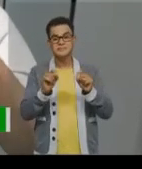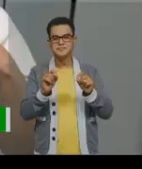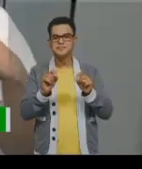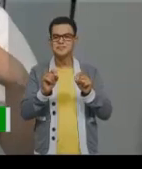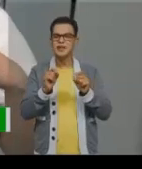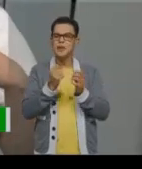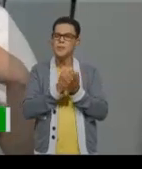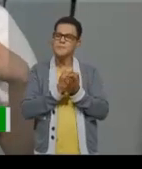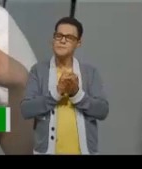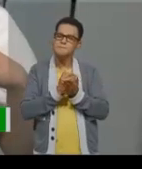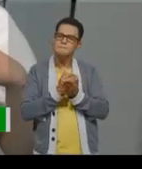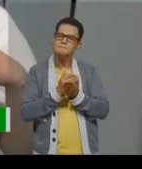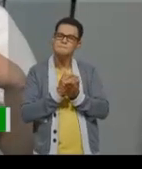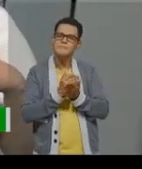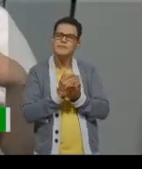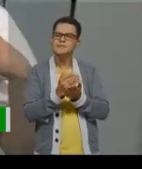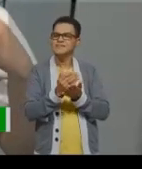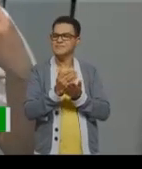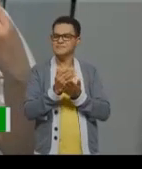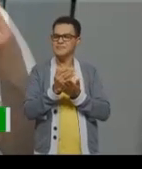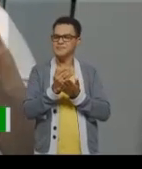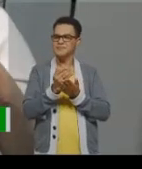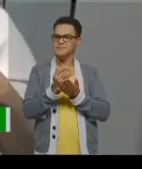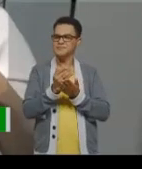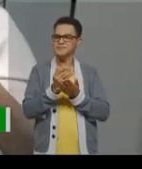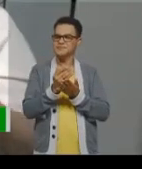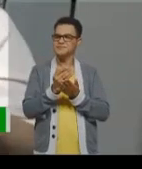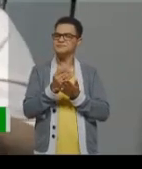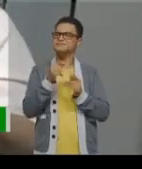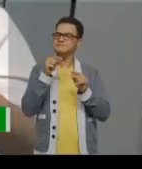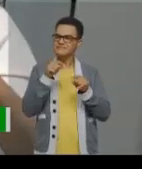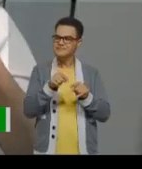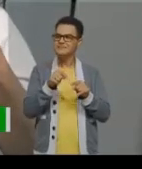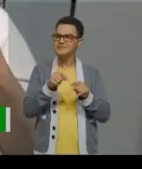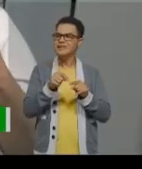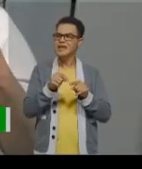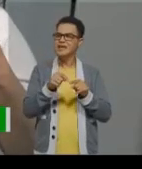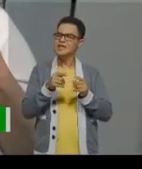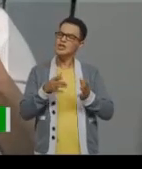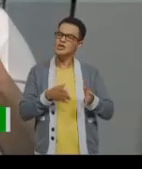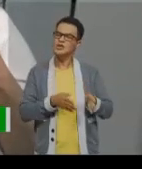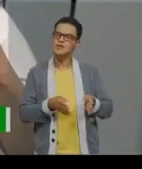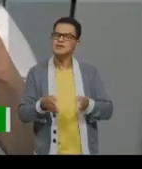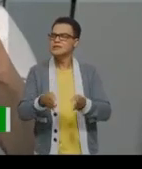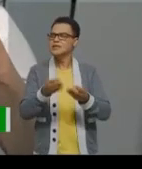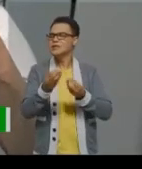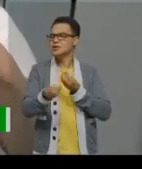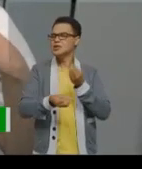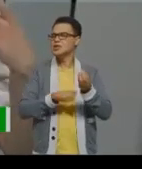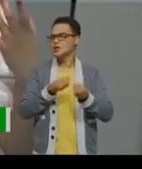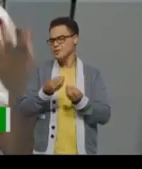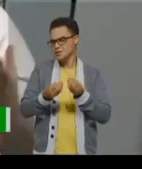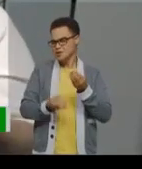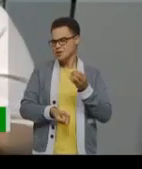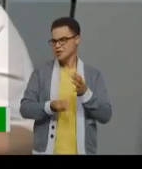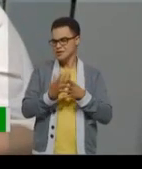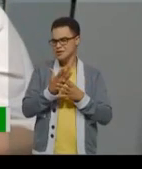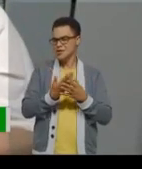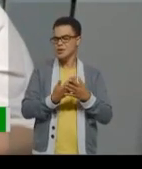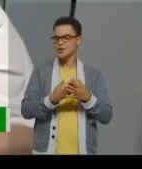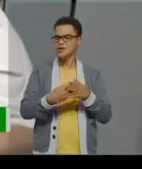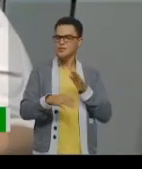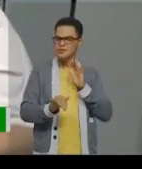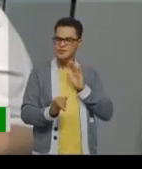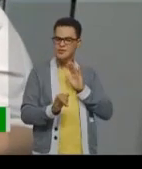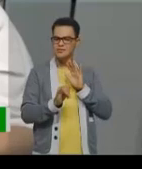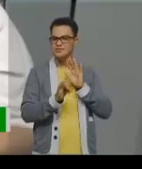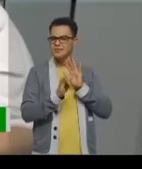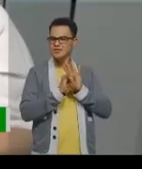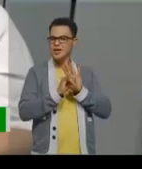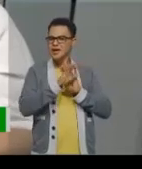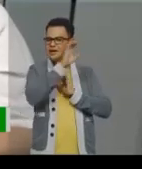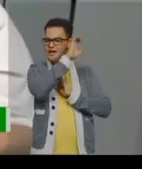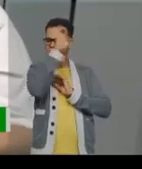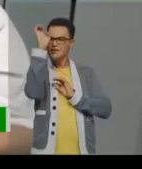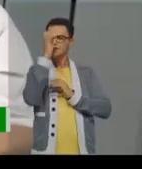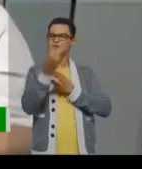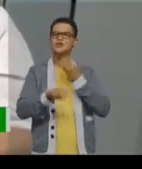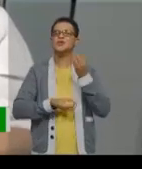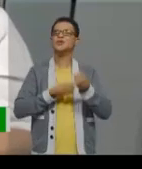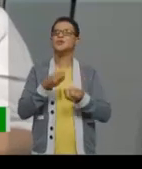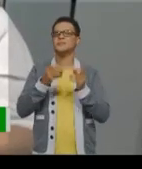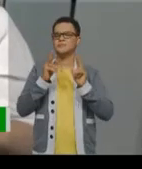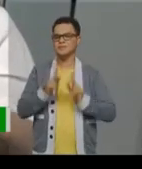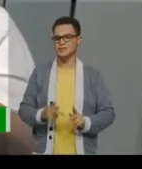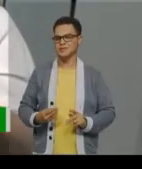deve guiar toda a construção ética, toda a construção da forma como as pessoas vivem. Um